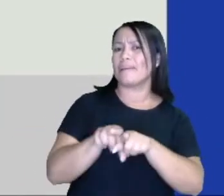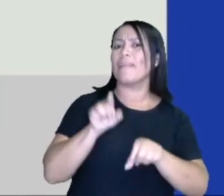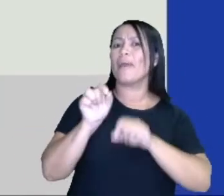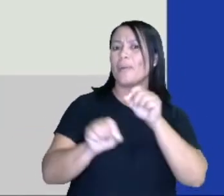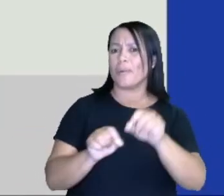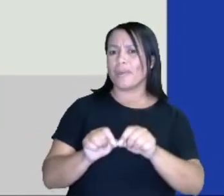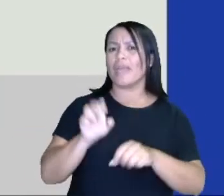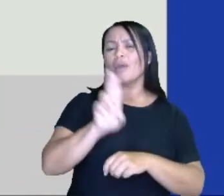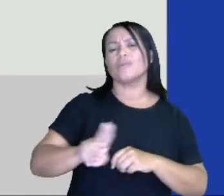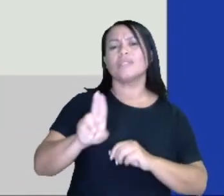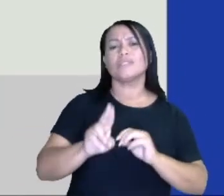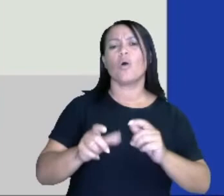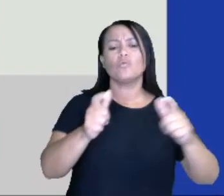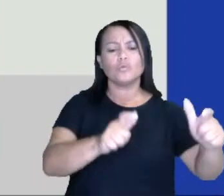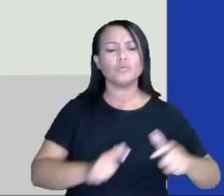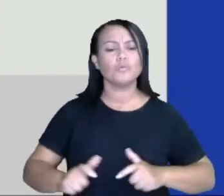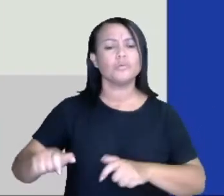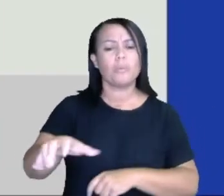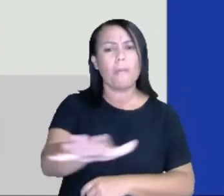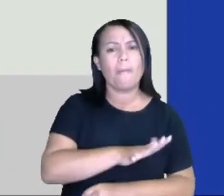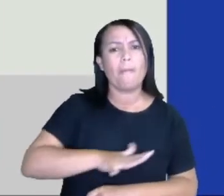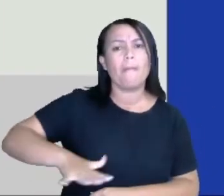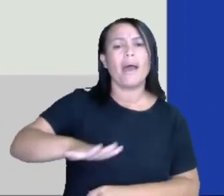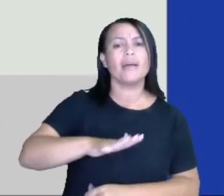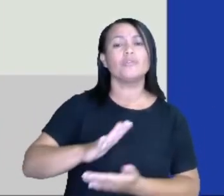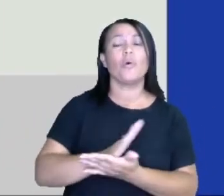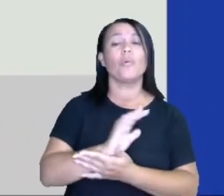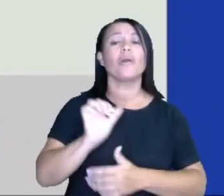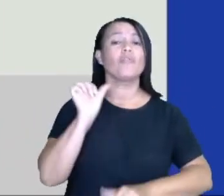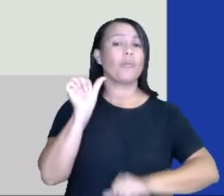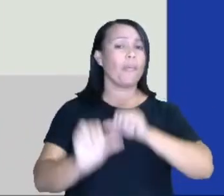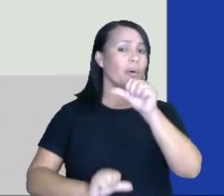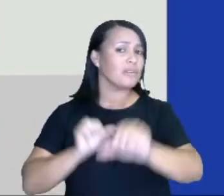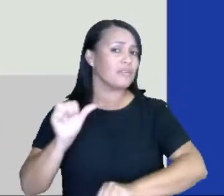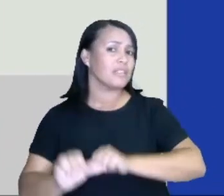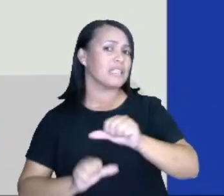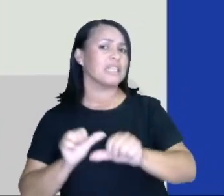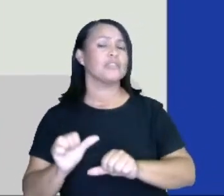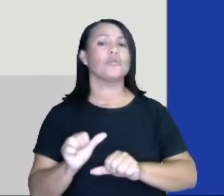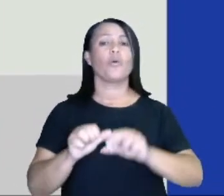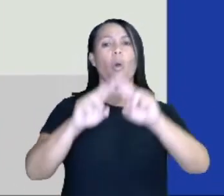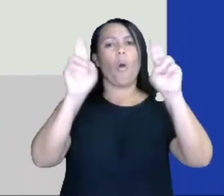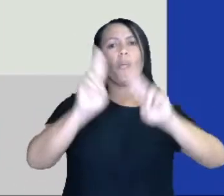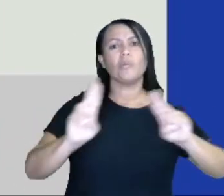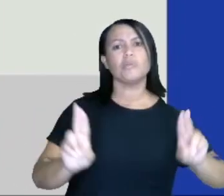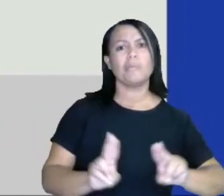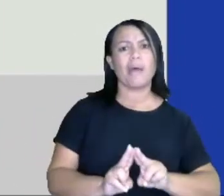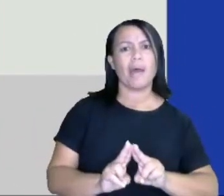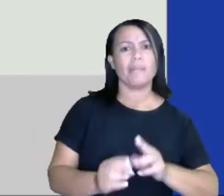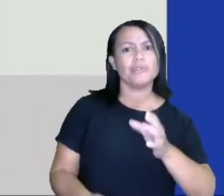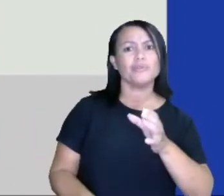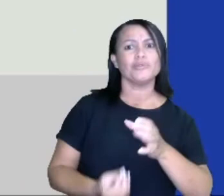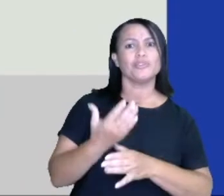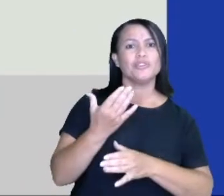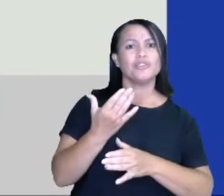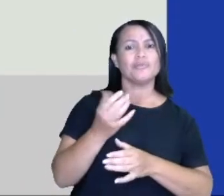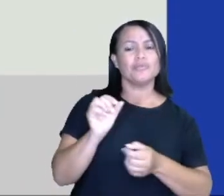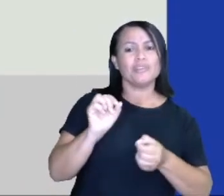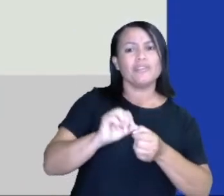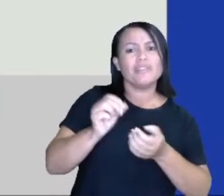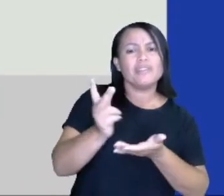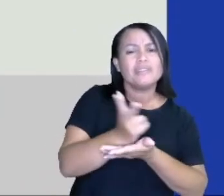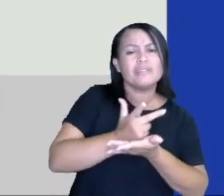da história foram ocorrendo modificações na maneira como os mapas eram elaborados.